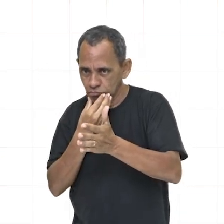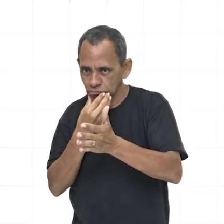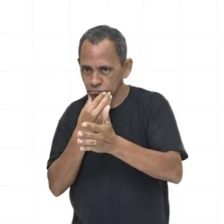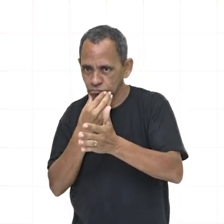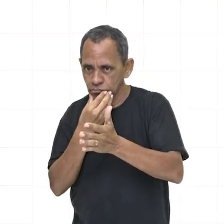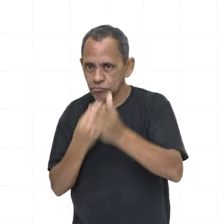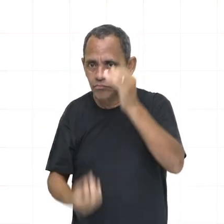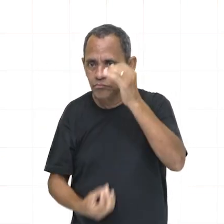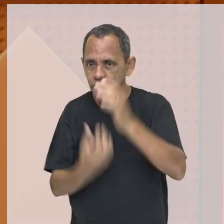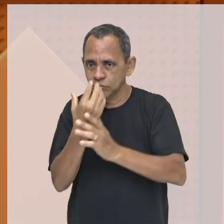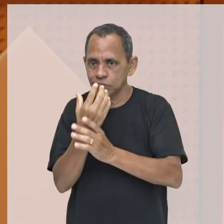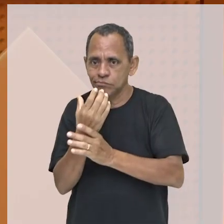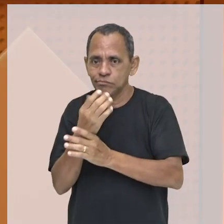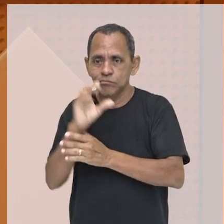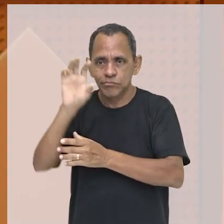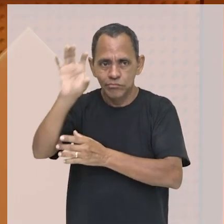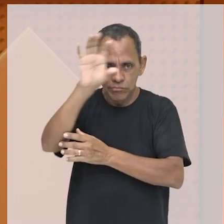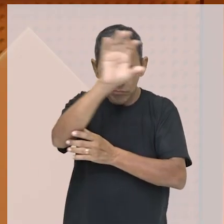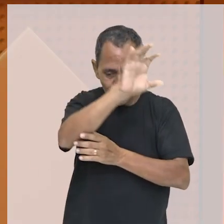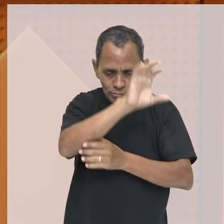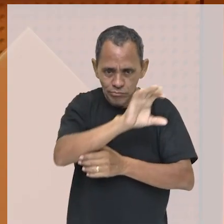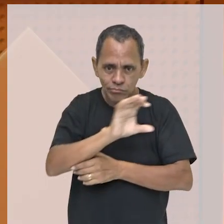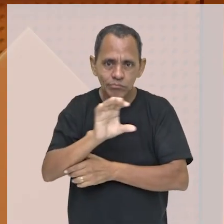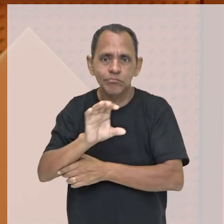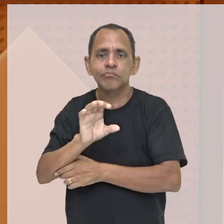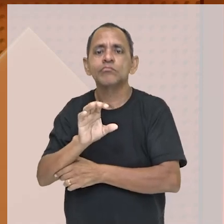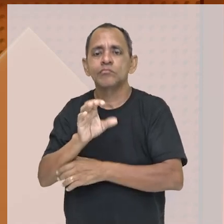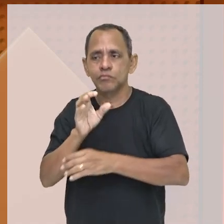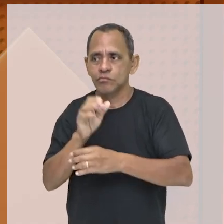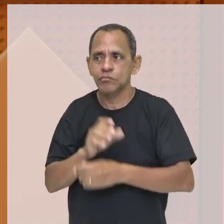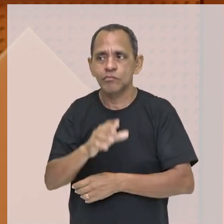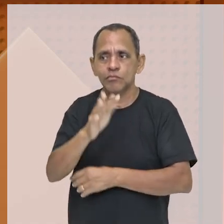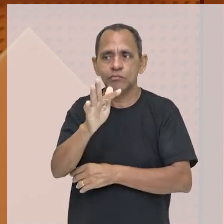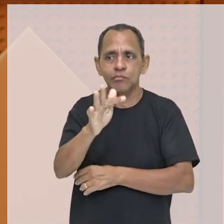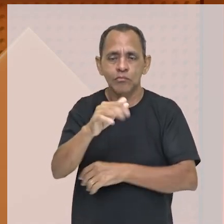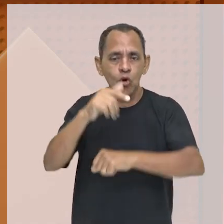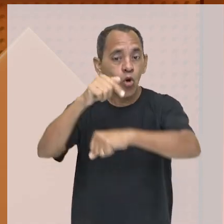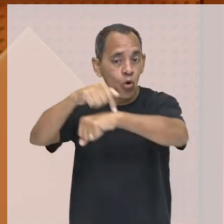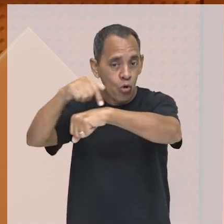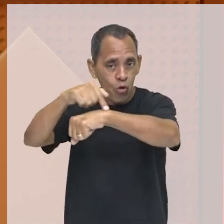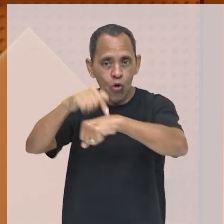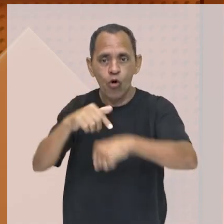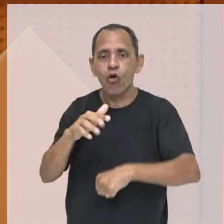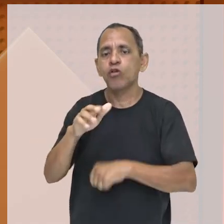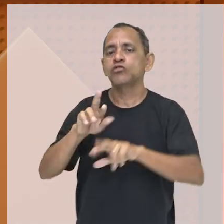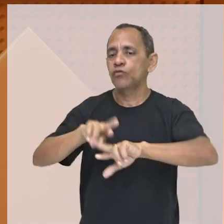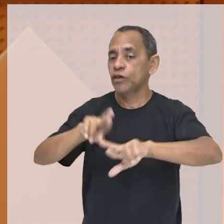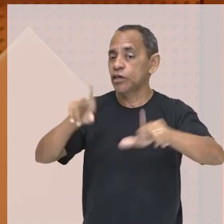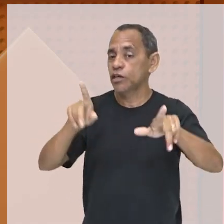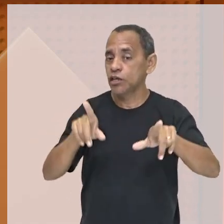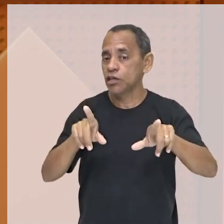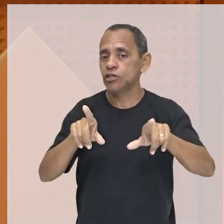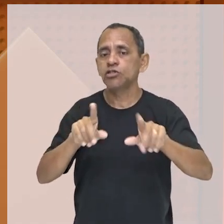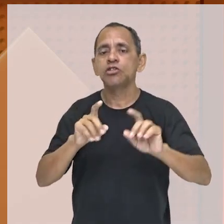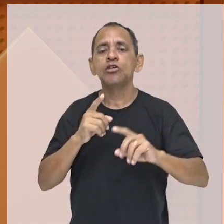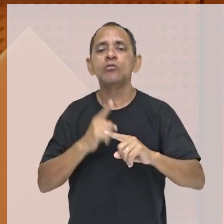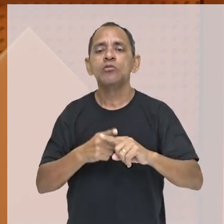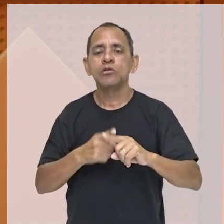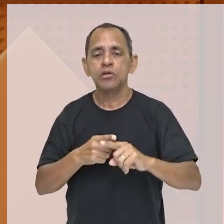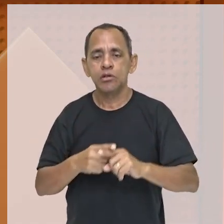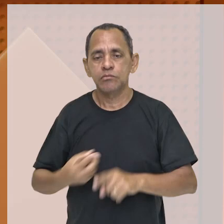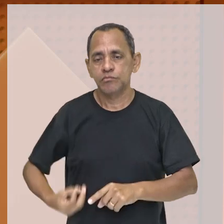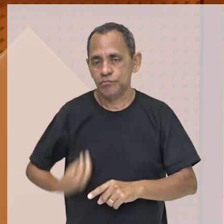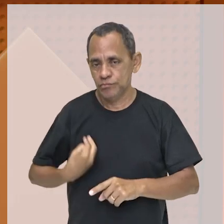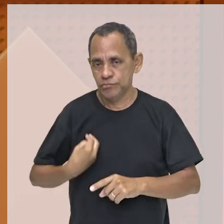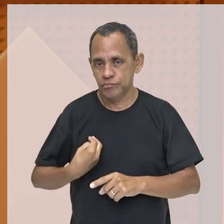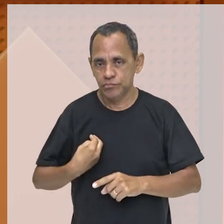as diversas faixas horárias do mundo, os fusos horários, eles estavam lá, eles moravam ali naquela região,